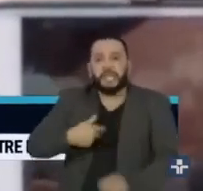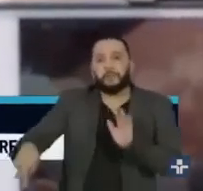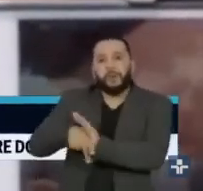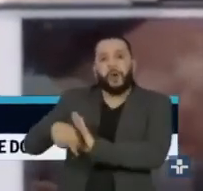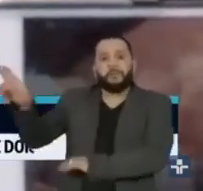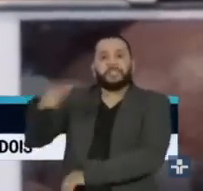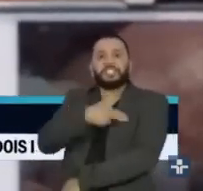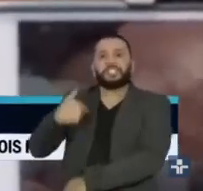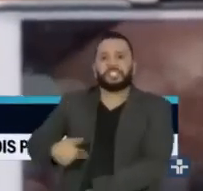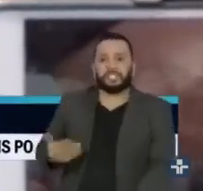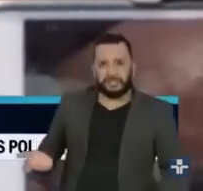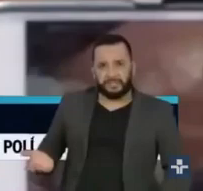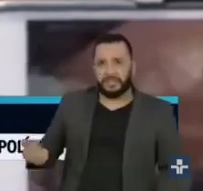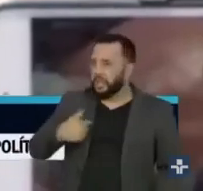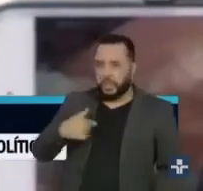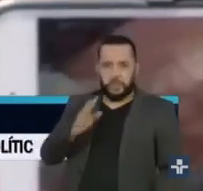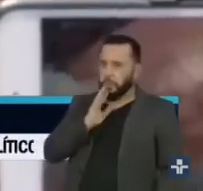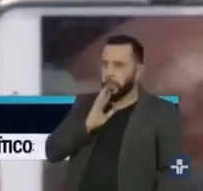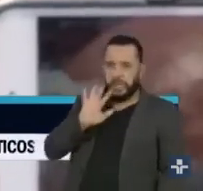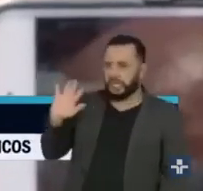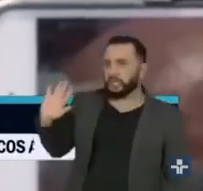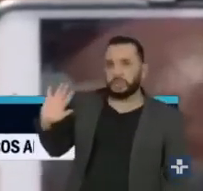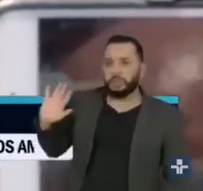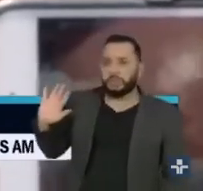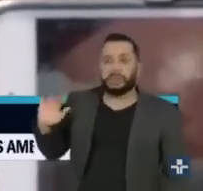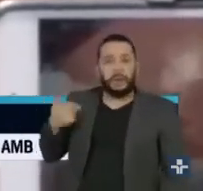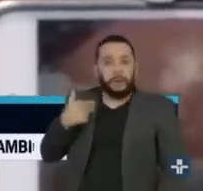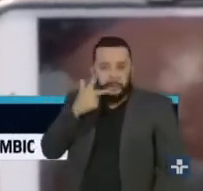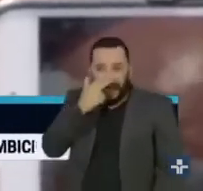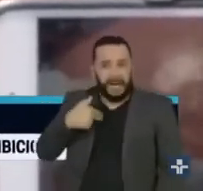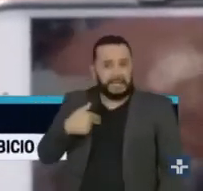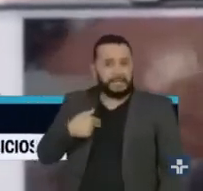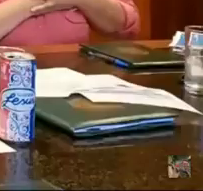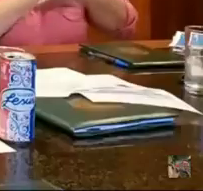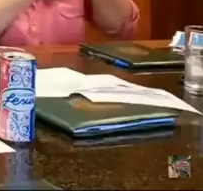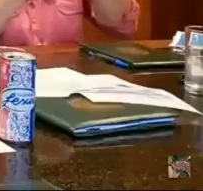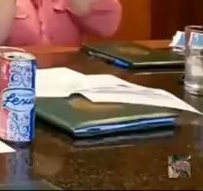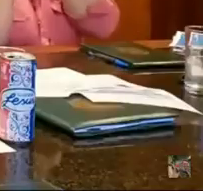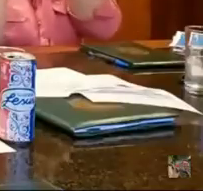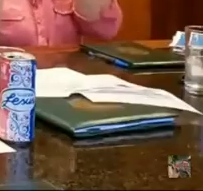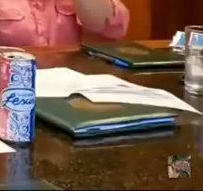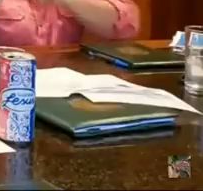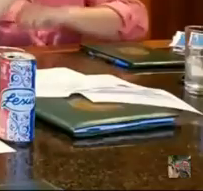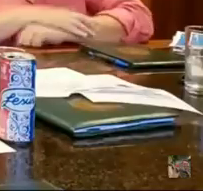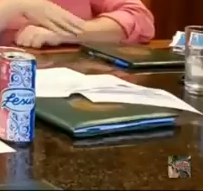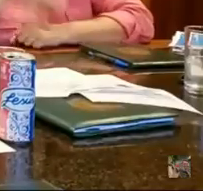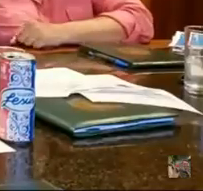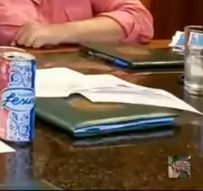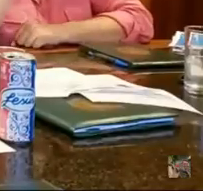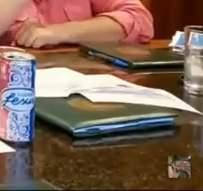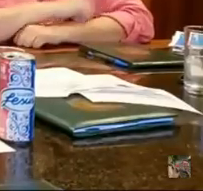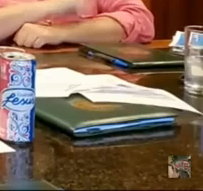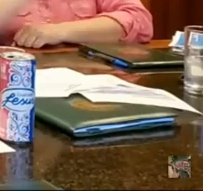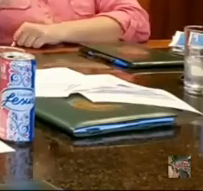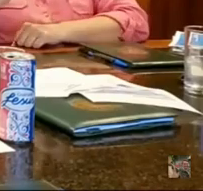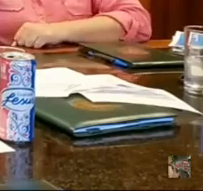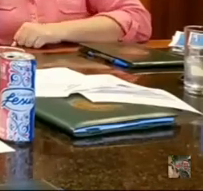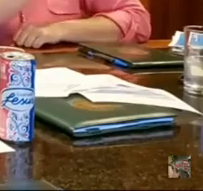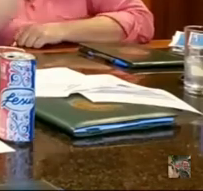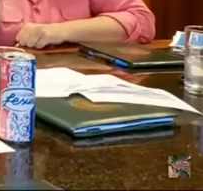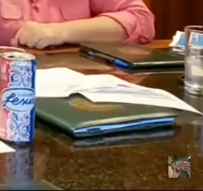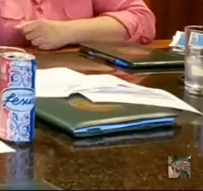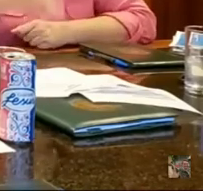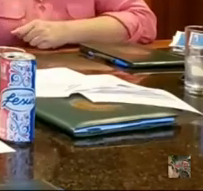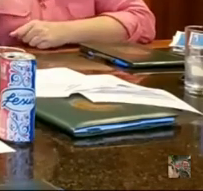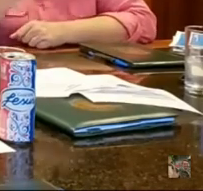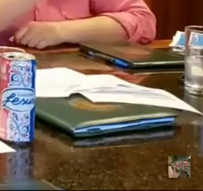chinesa que eu desconheço, mas parece que nenhum país do mundo está interessado nela. Outra coisa. Ninguém vai tomar tua vacina na barra, não, tá ok?